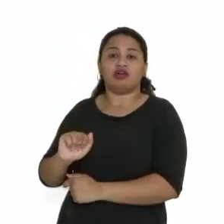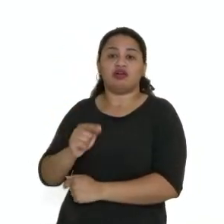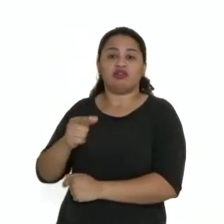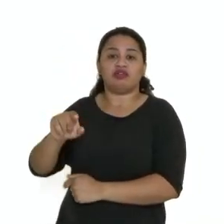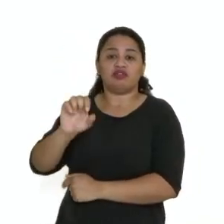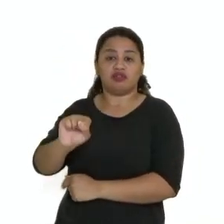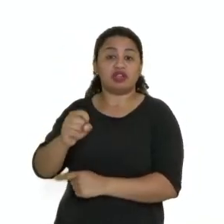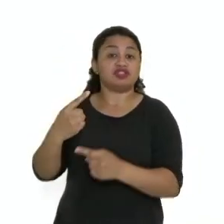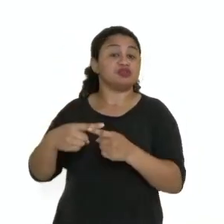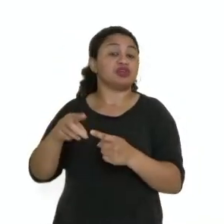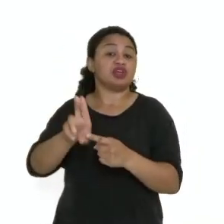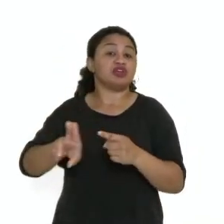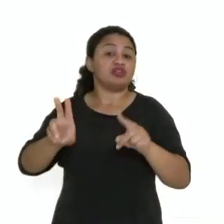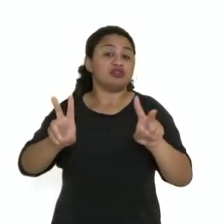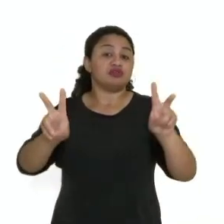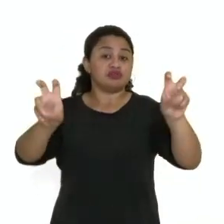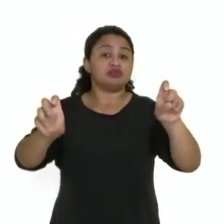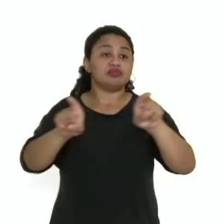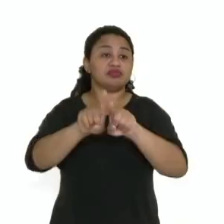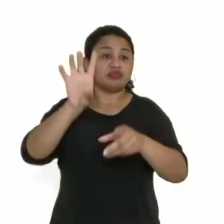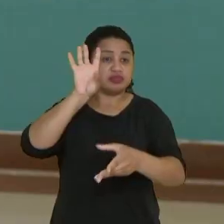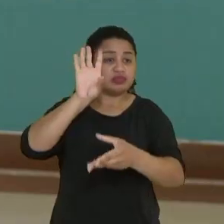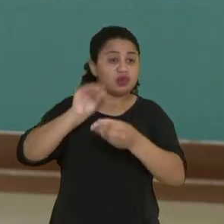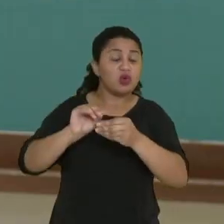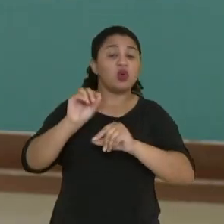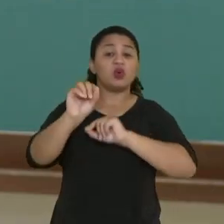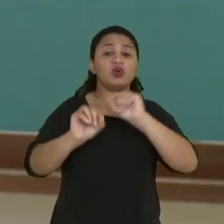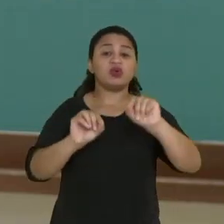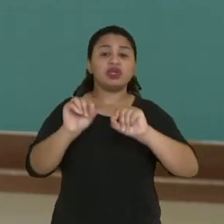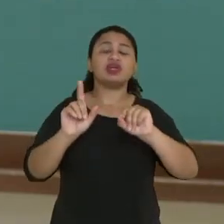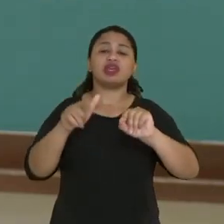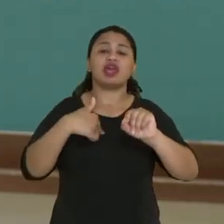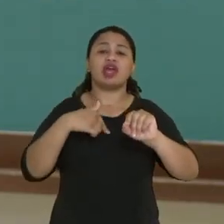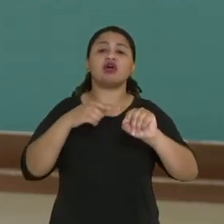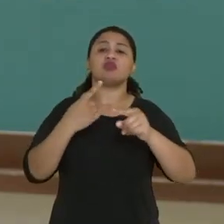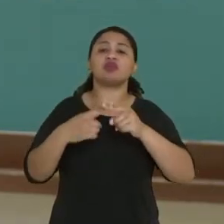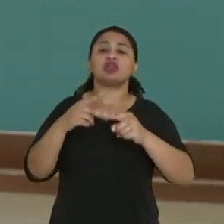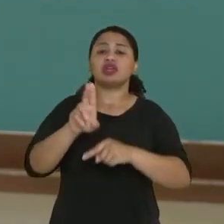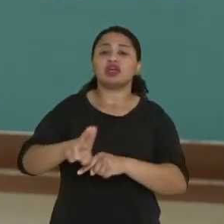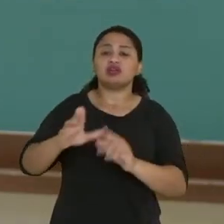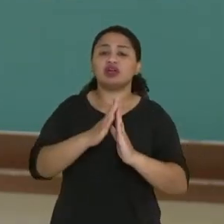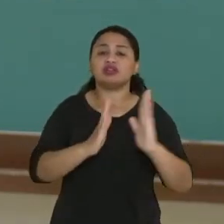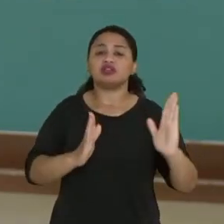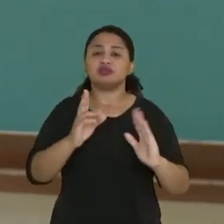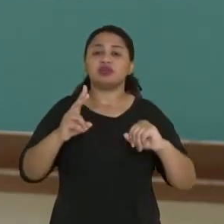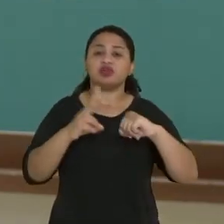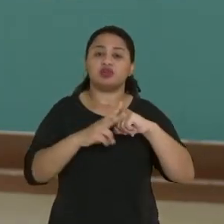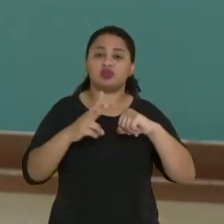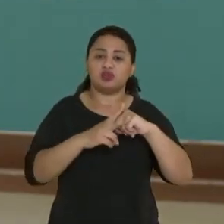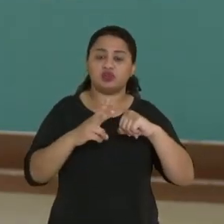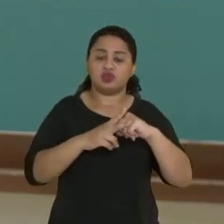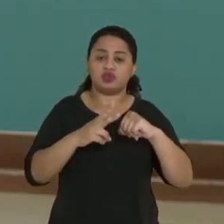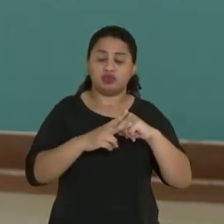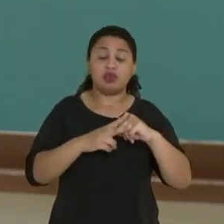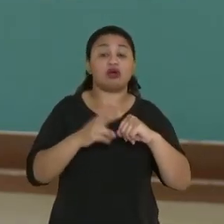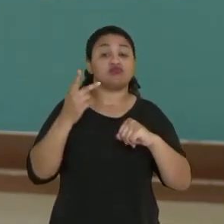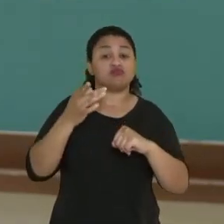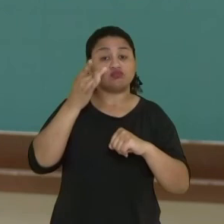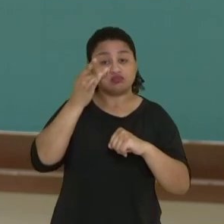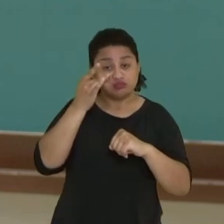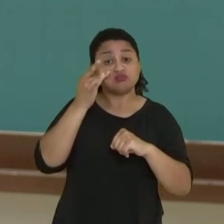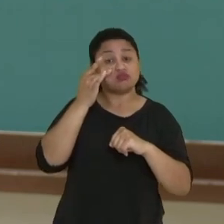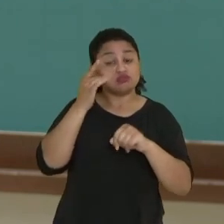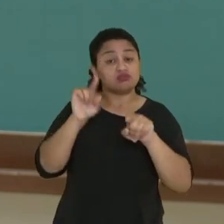dentro do título, e entendemos então o que é, por que é utilizado esse tempo verbal, né? No presente e na